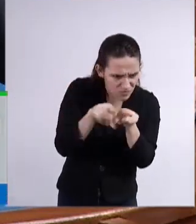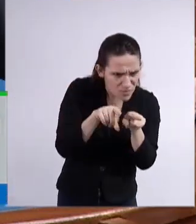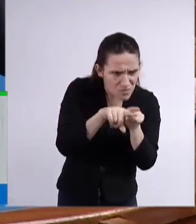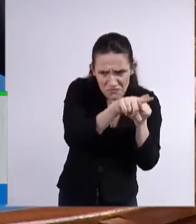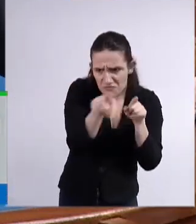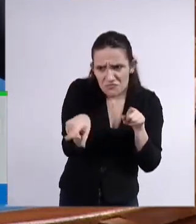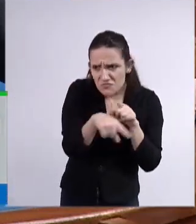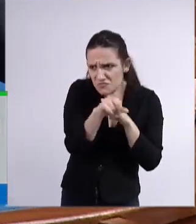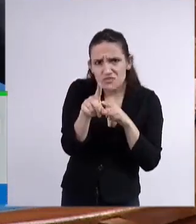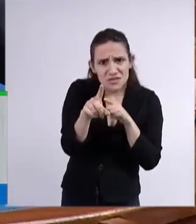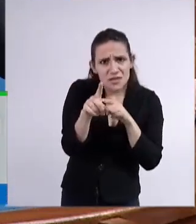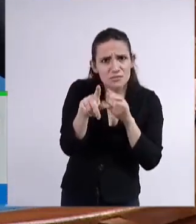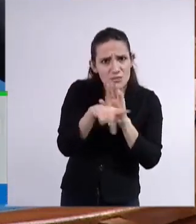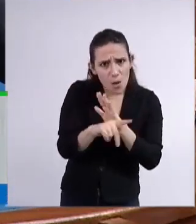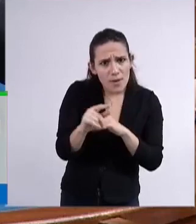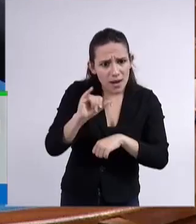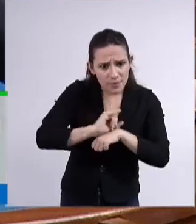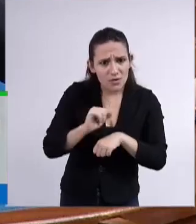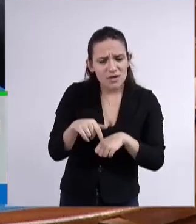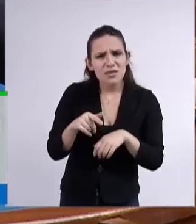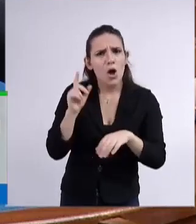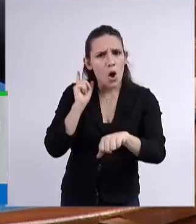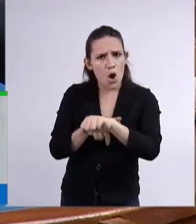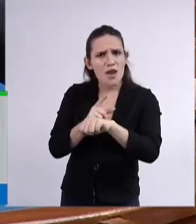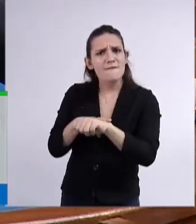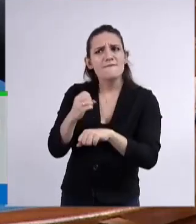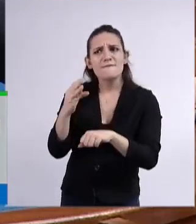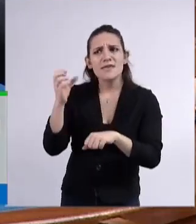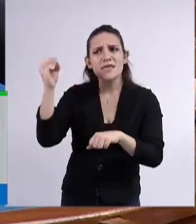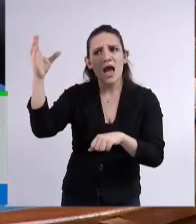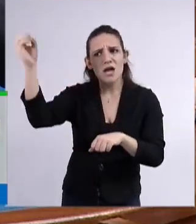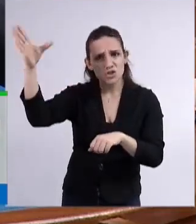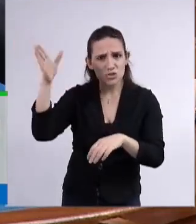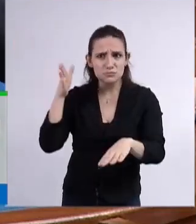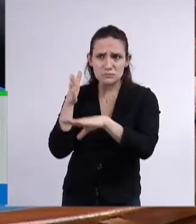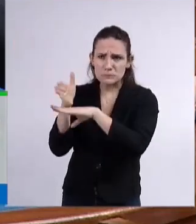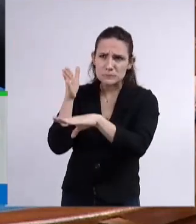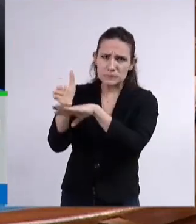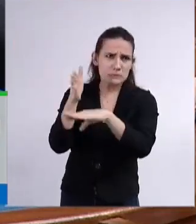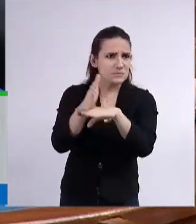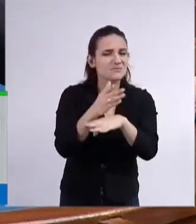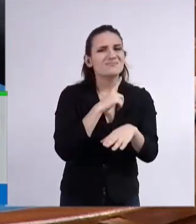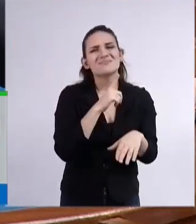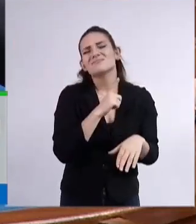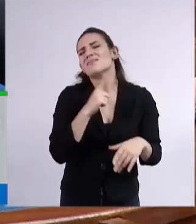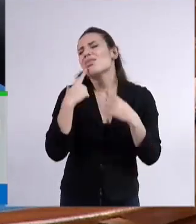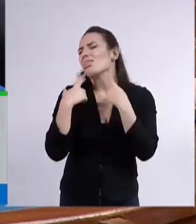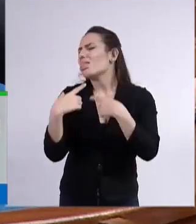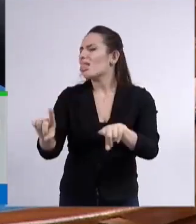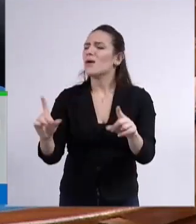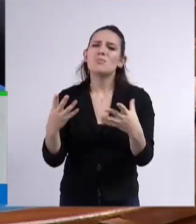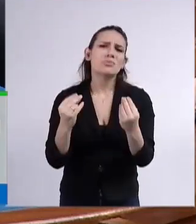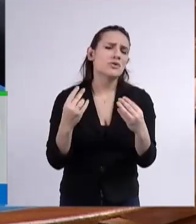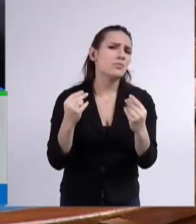quando percorrem o interior, e aqui também na área rural de Campo Grande, nós temos inúmeras